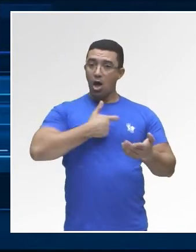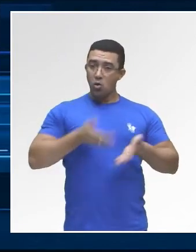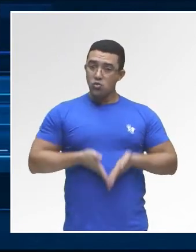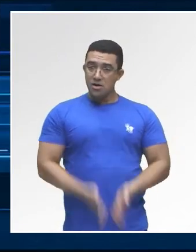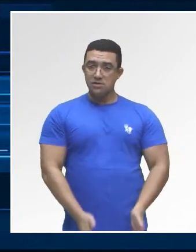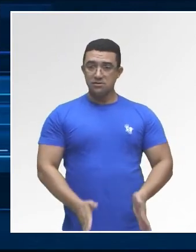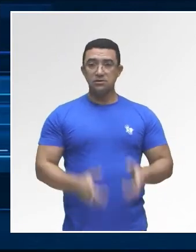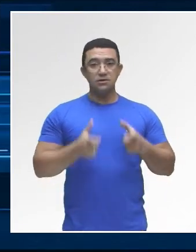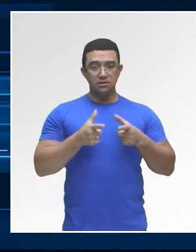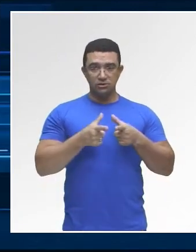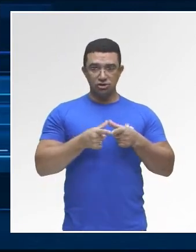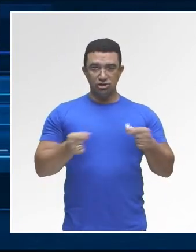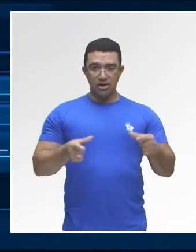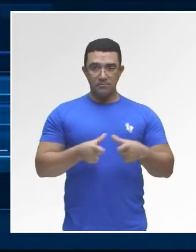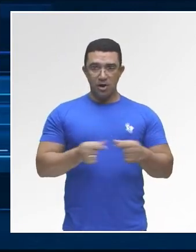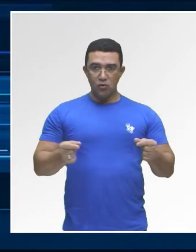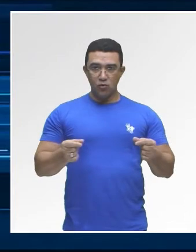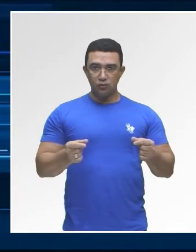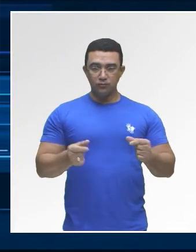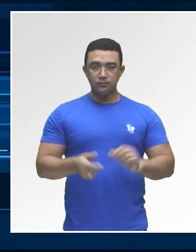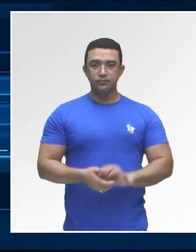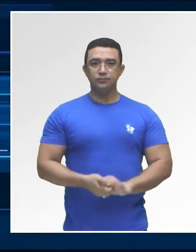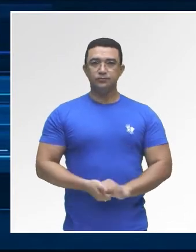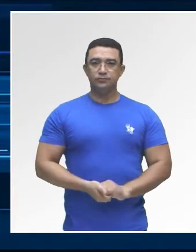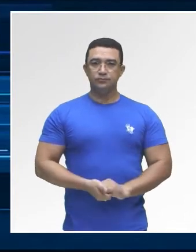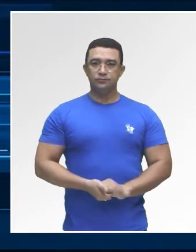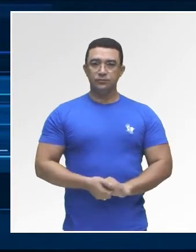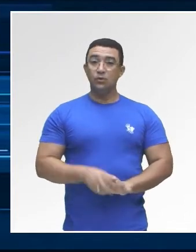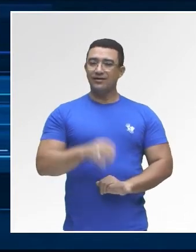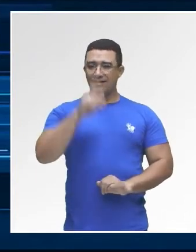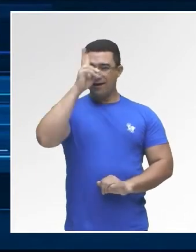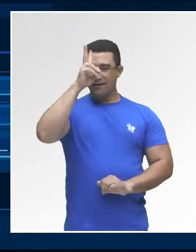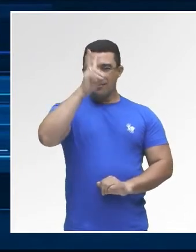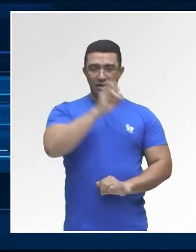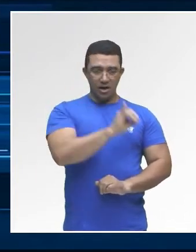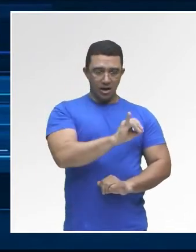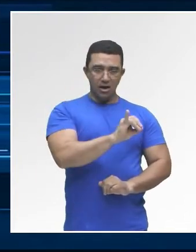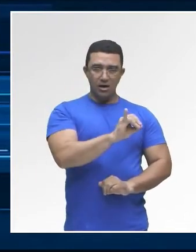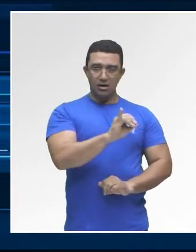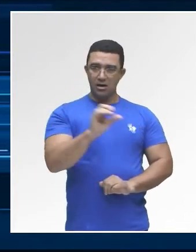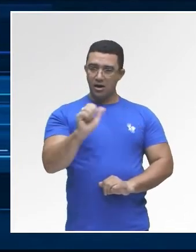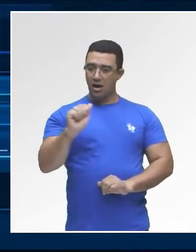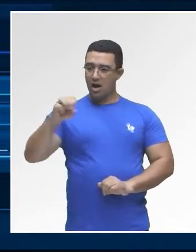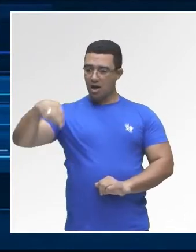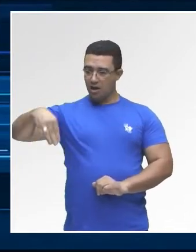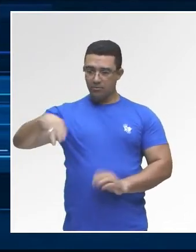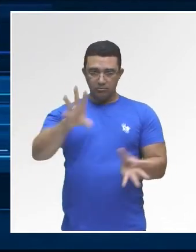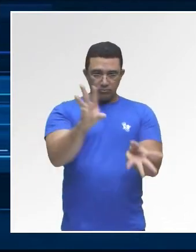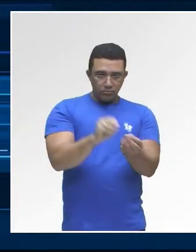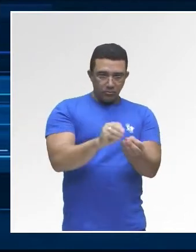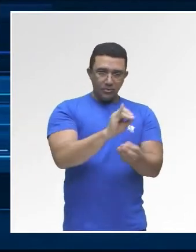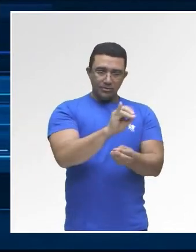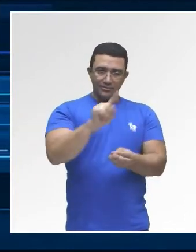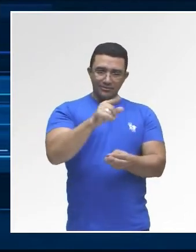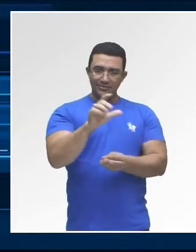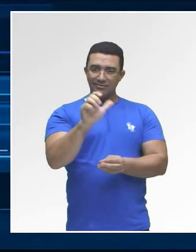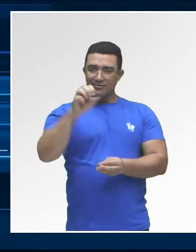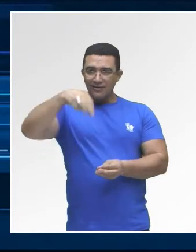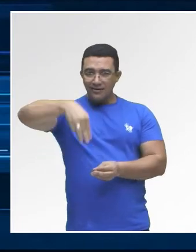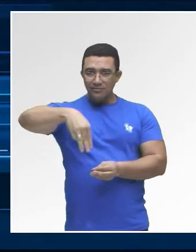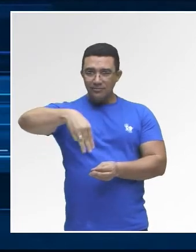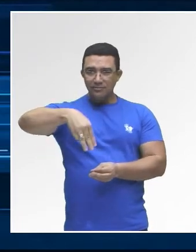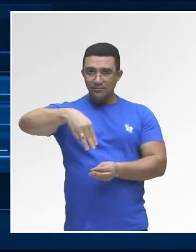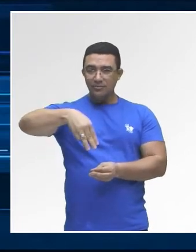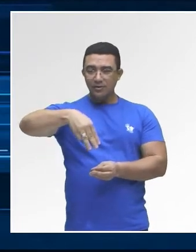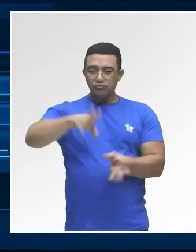I'm from Japan. I'm, lembra lá? I am, que é o verbo to be, certo? Esse